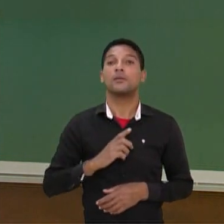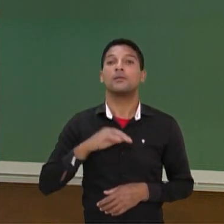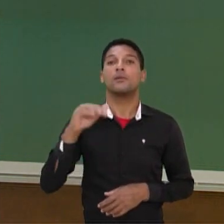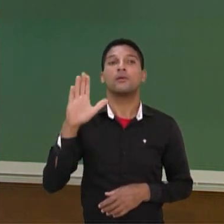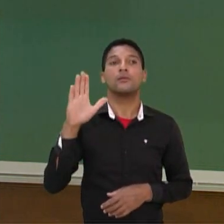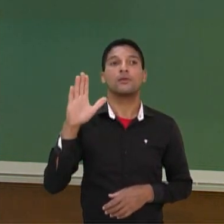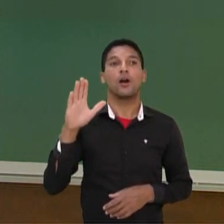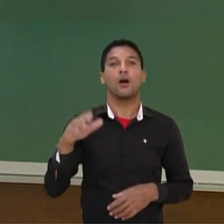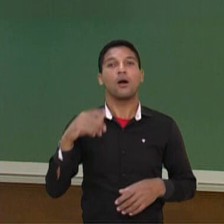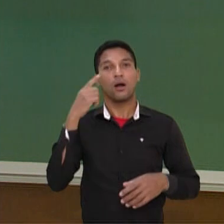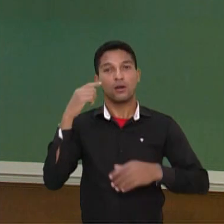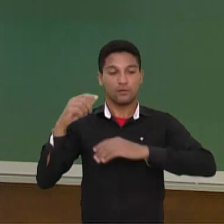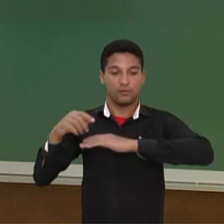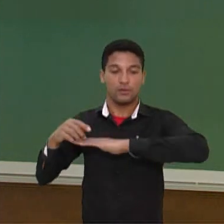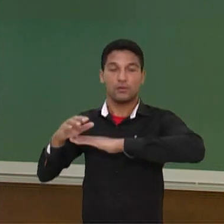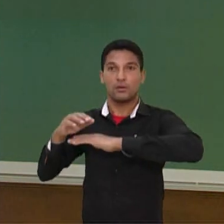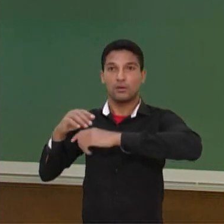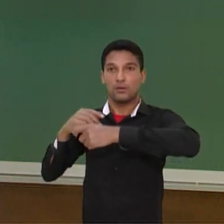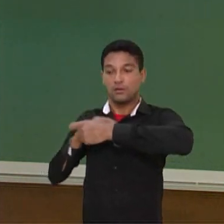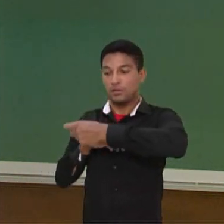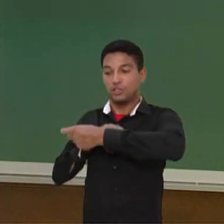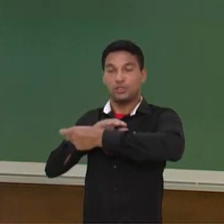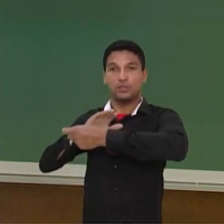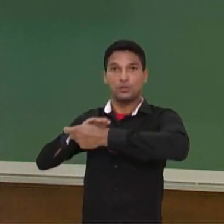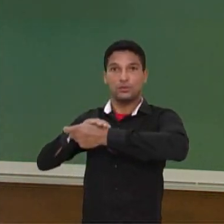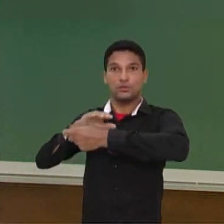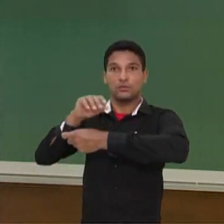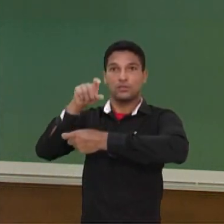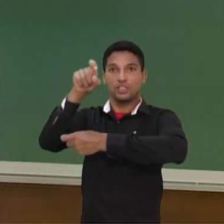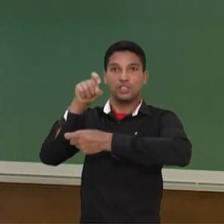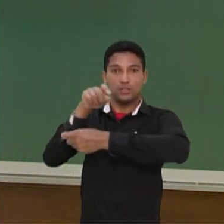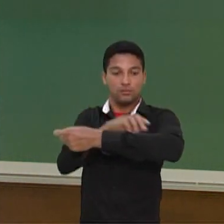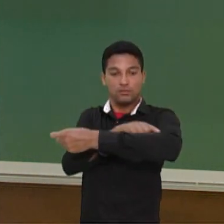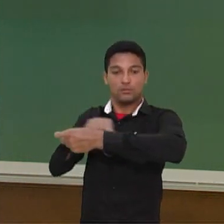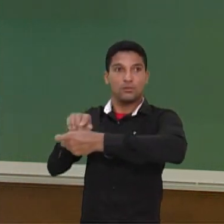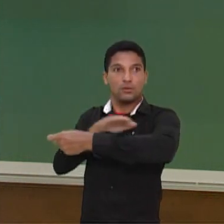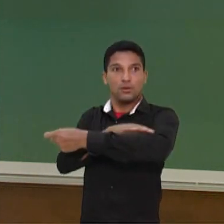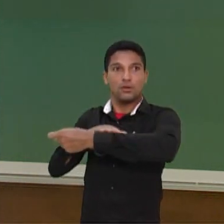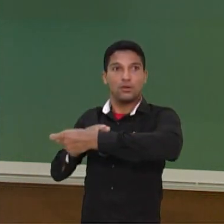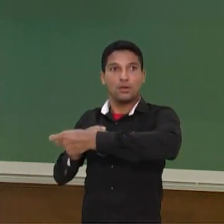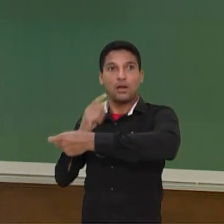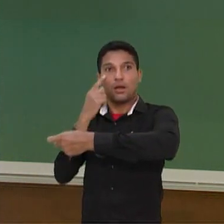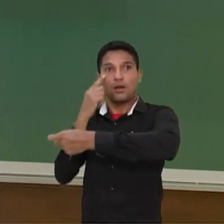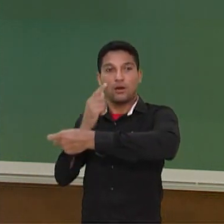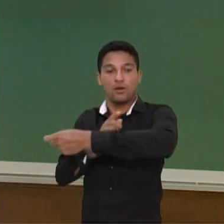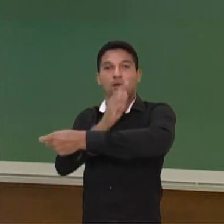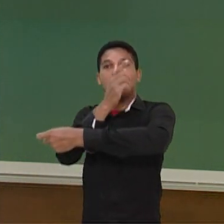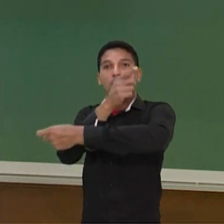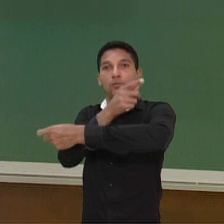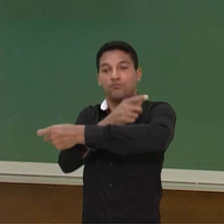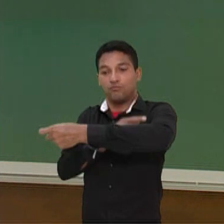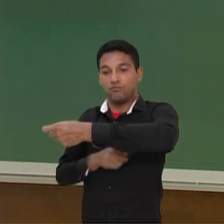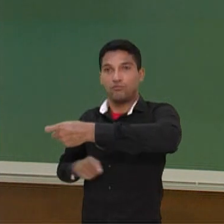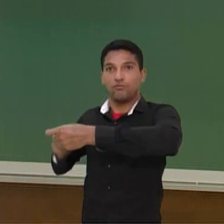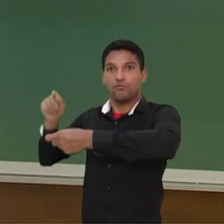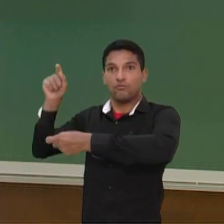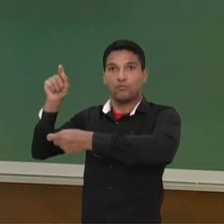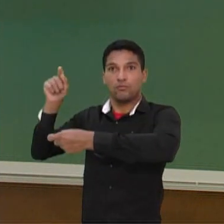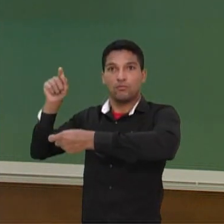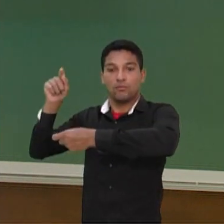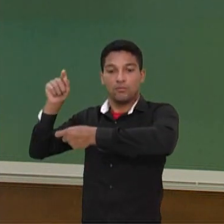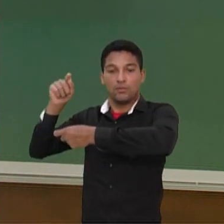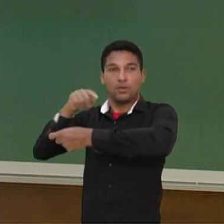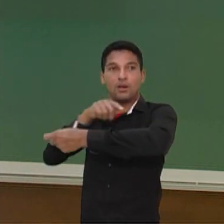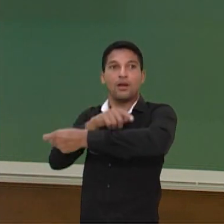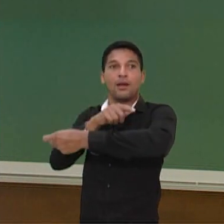o nosso eixo x, onde o gráfico está cortando o eixo x, são chamadas aí as raízes ou os zeros da função quadrática,